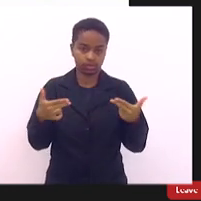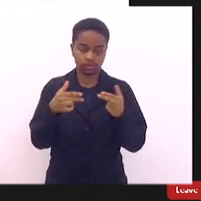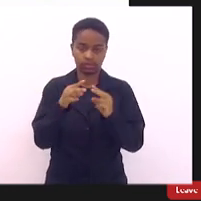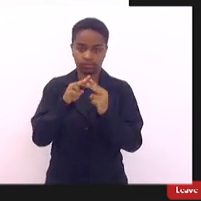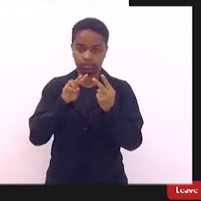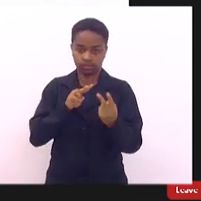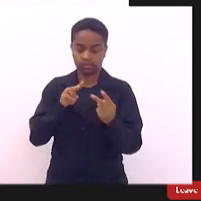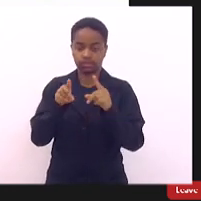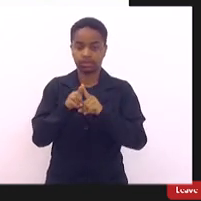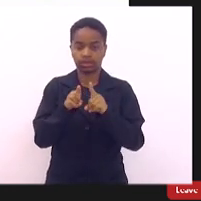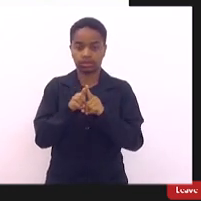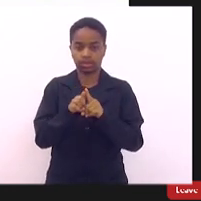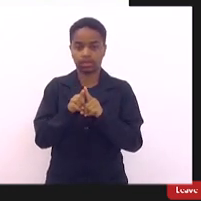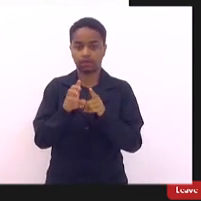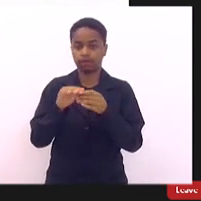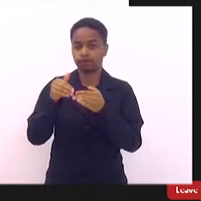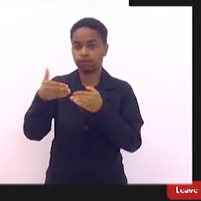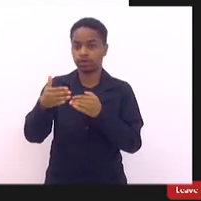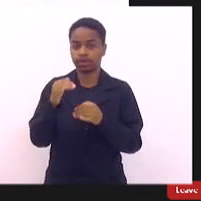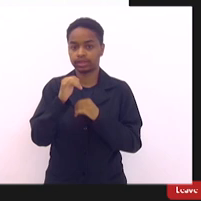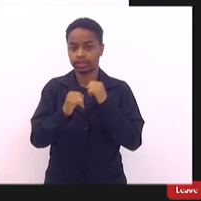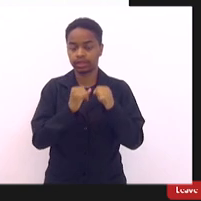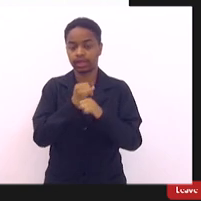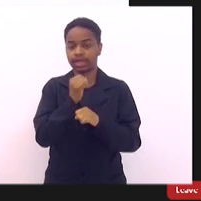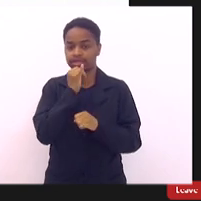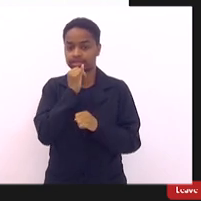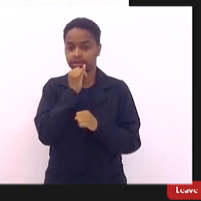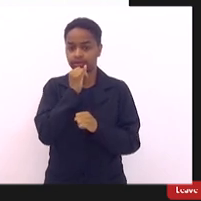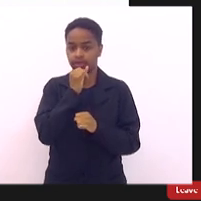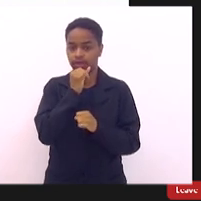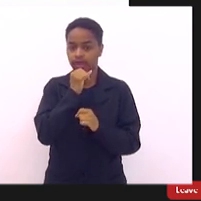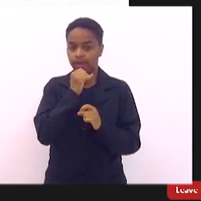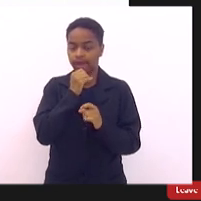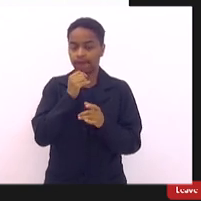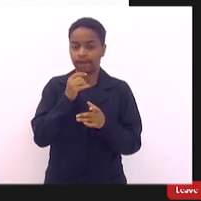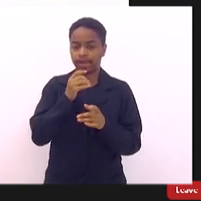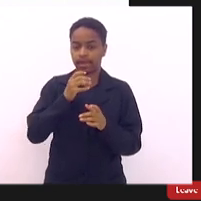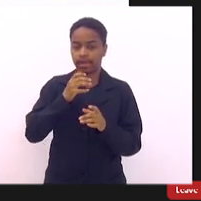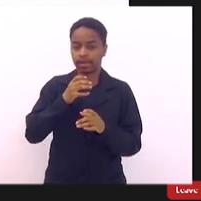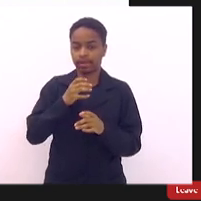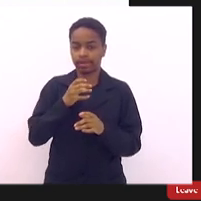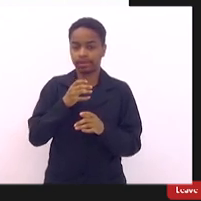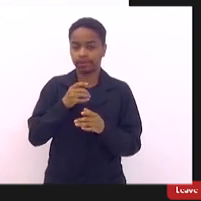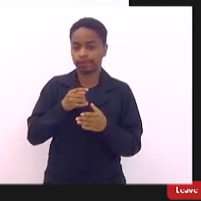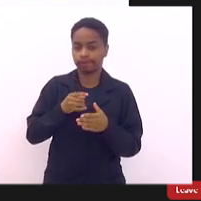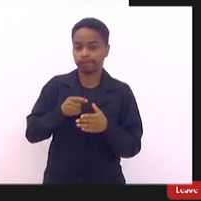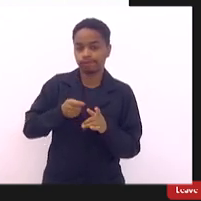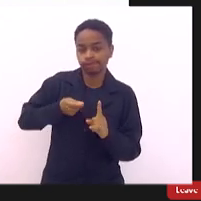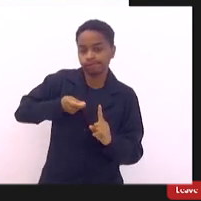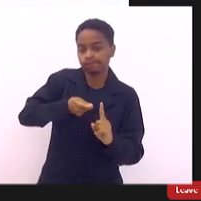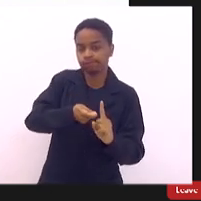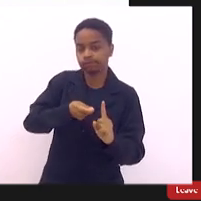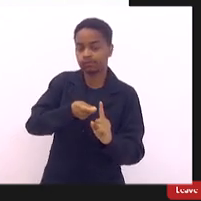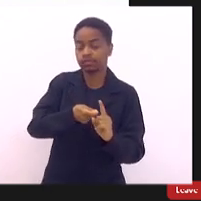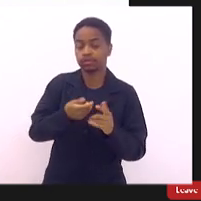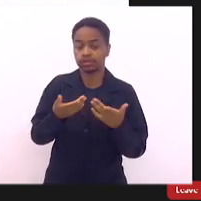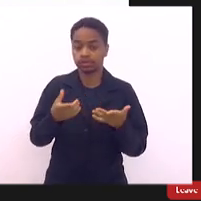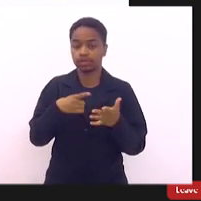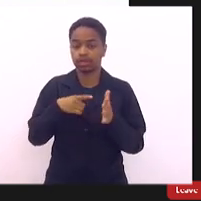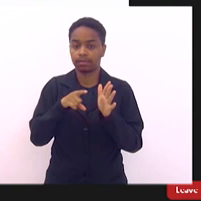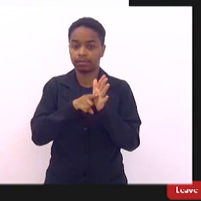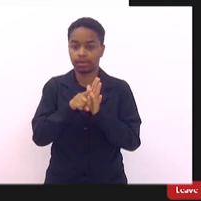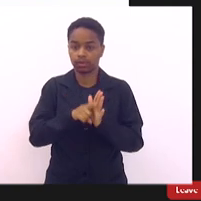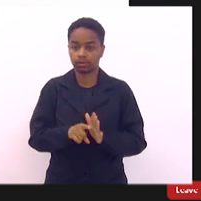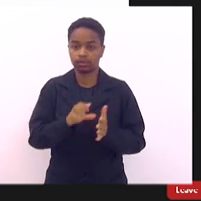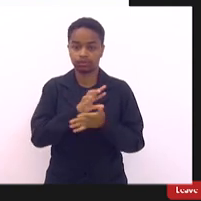offline, que são realmente, por exemplo, intimidações, né? A realidade das intimidações. Então, tem uma série de perguntas aqui, a gente está